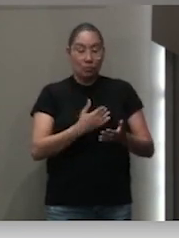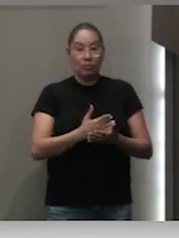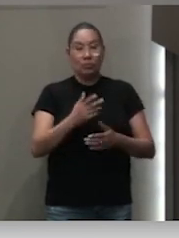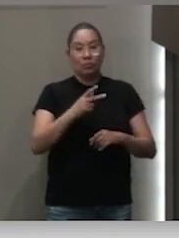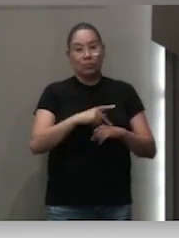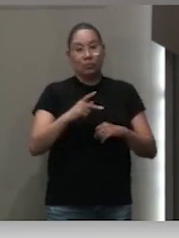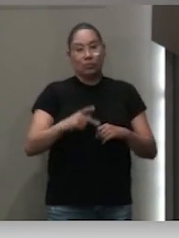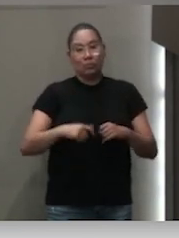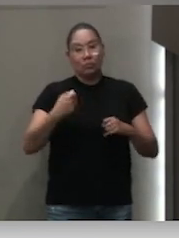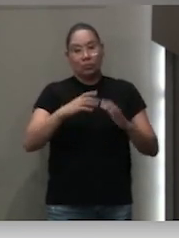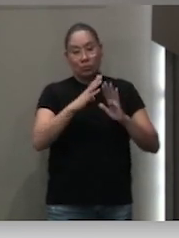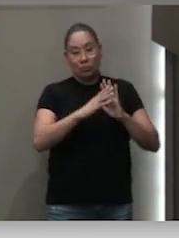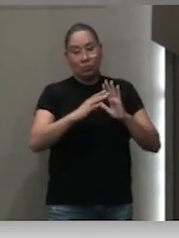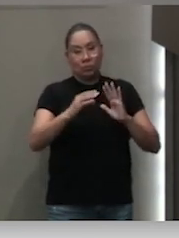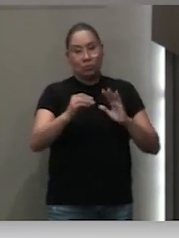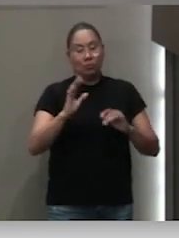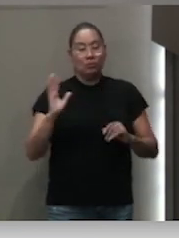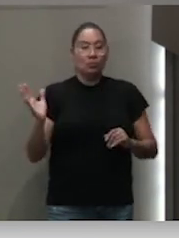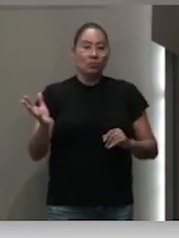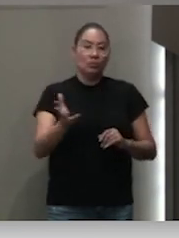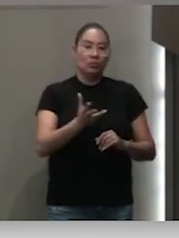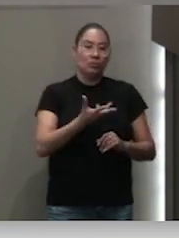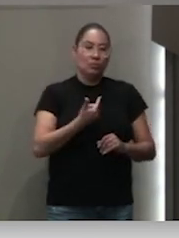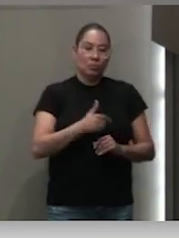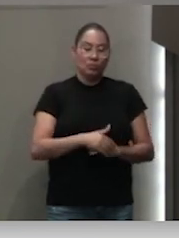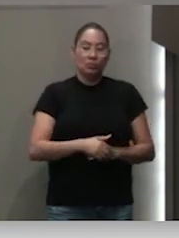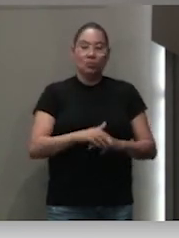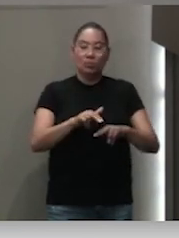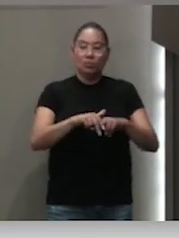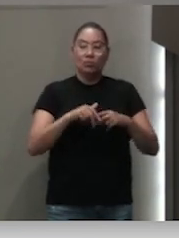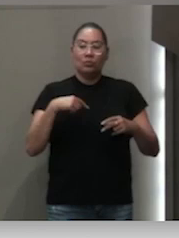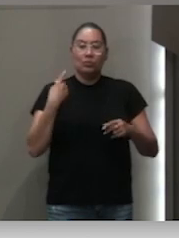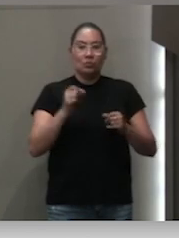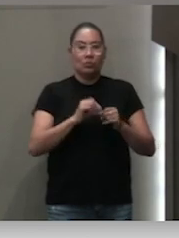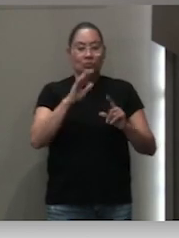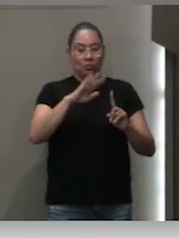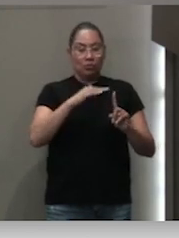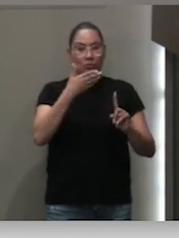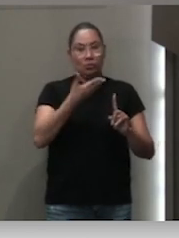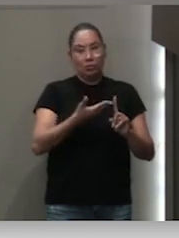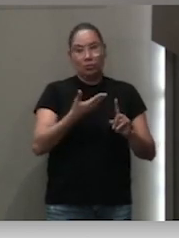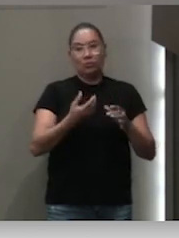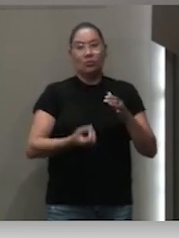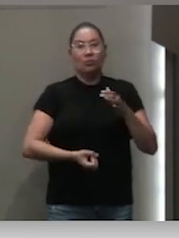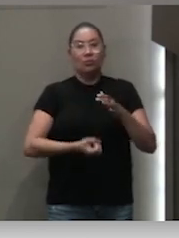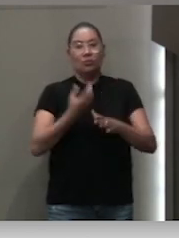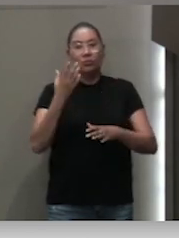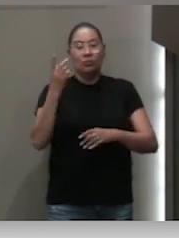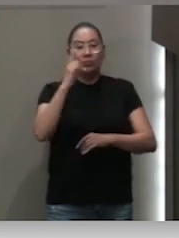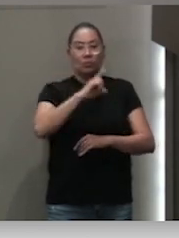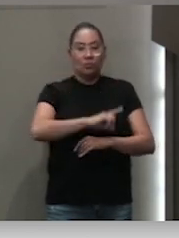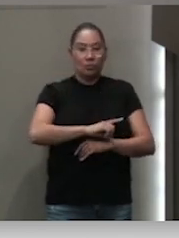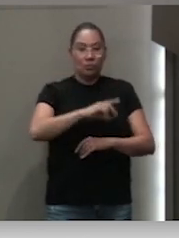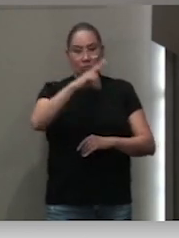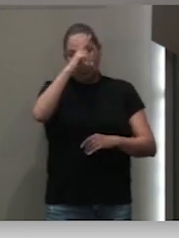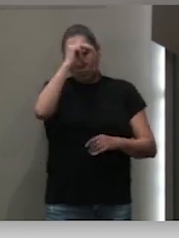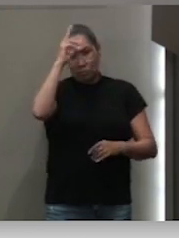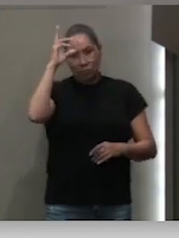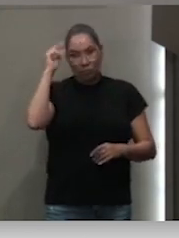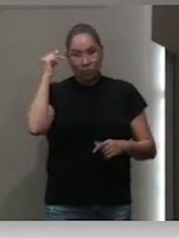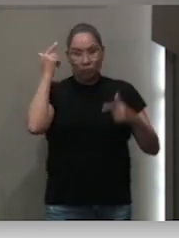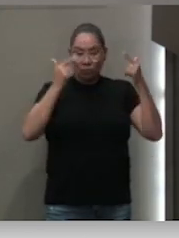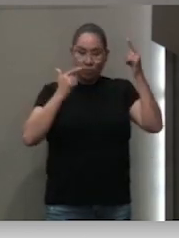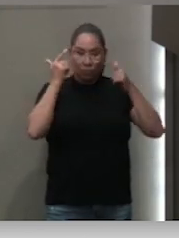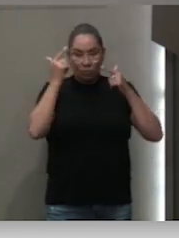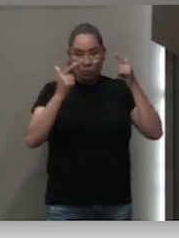servir de modelo para todos em razão disso fizemos uma homenagem e criamos o dia Municipal da logística